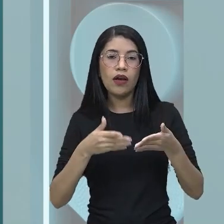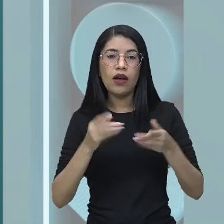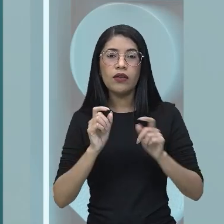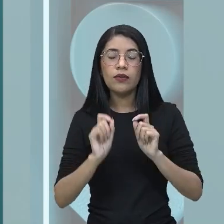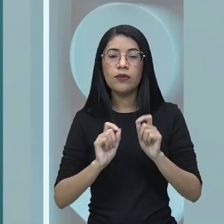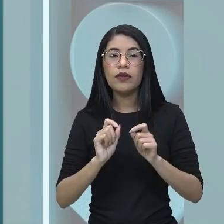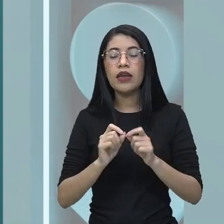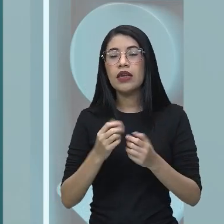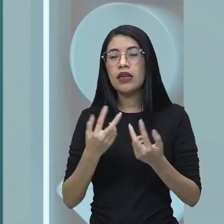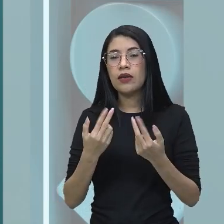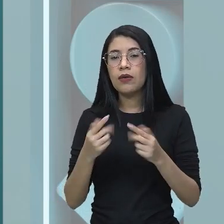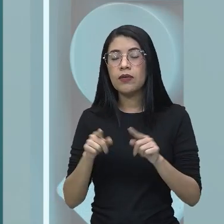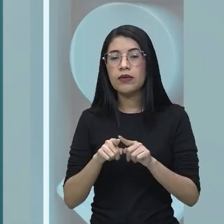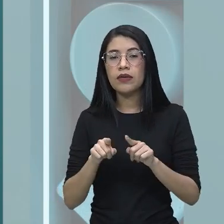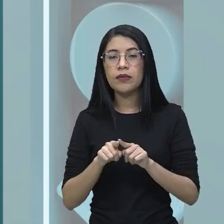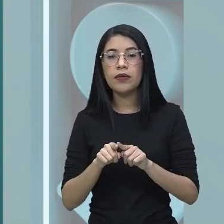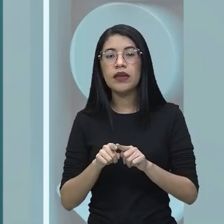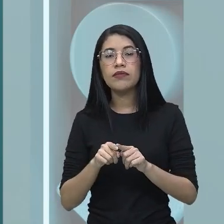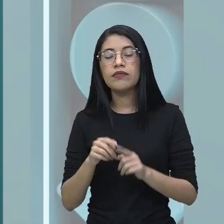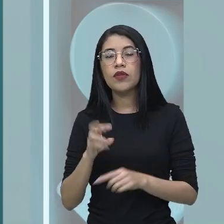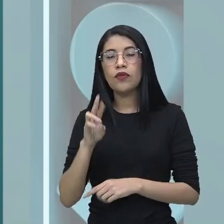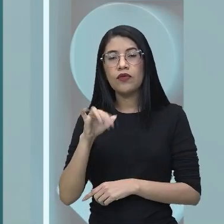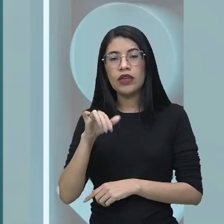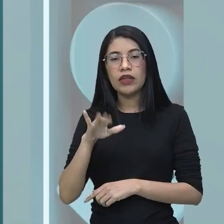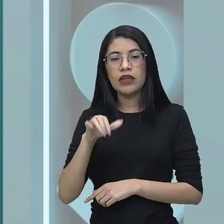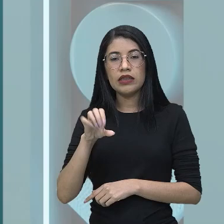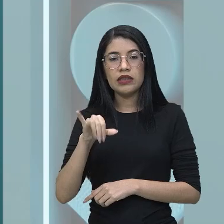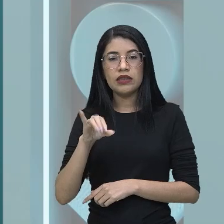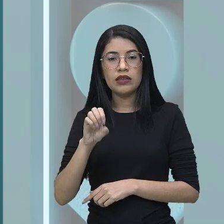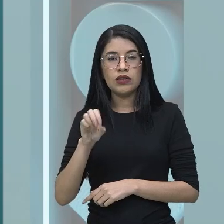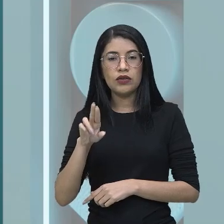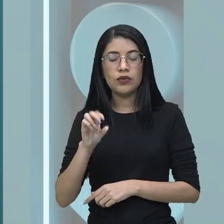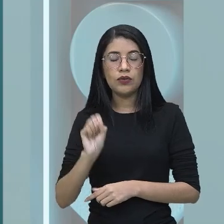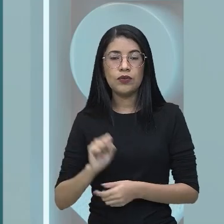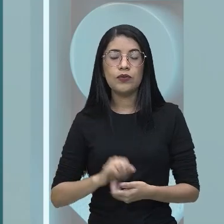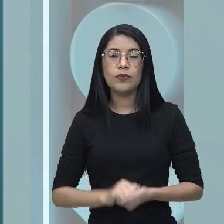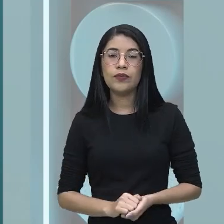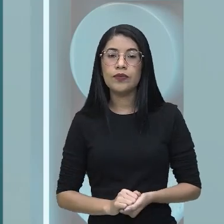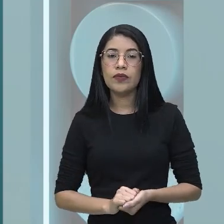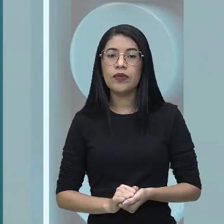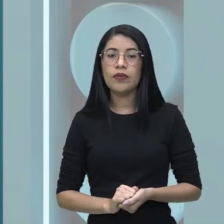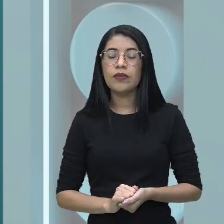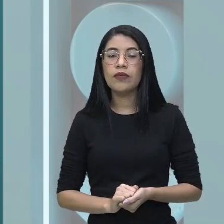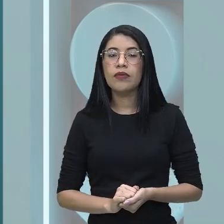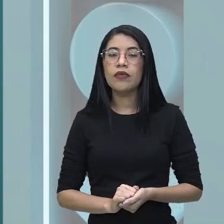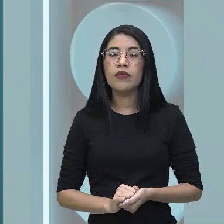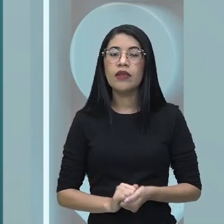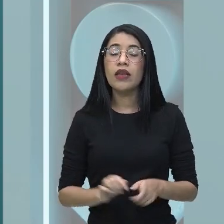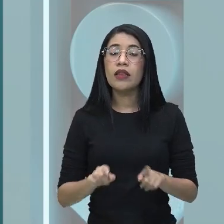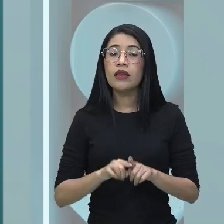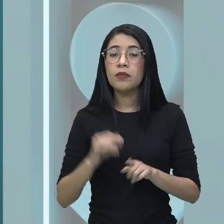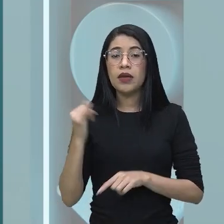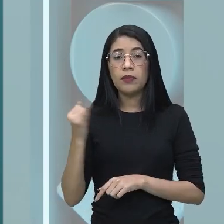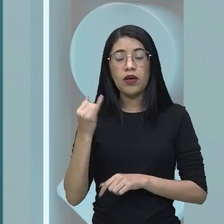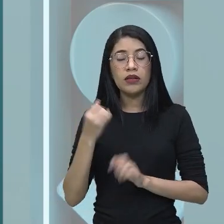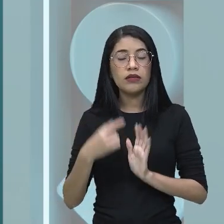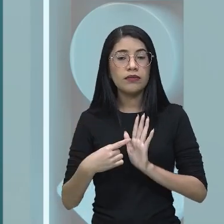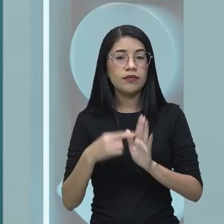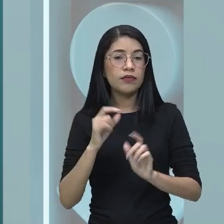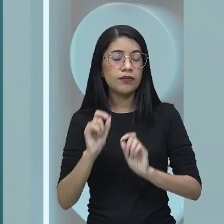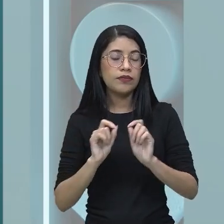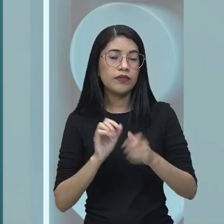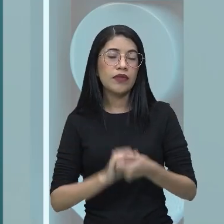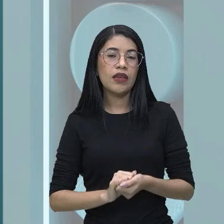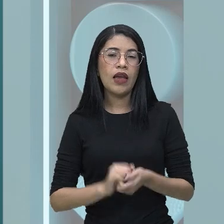como a também na obra de Vinícius de morag Ok é importante salientar que tudo isso que nós abordamos a